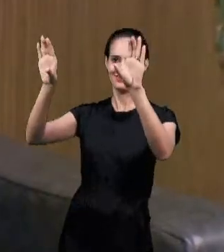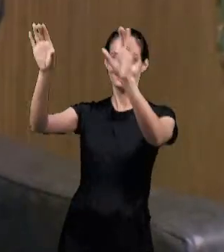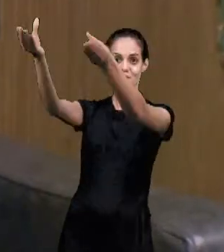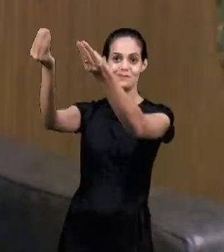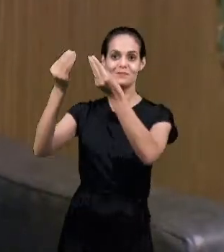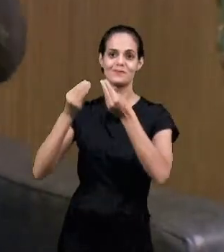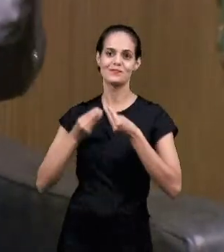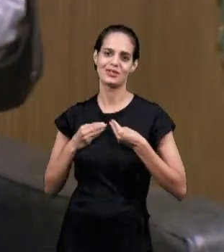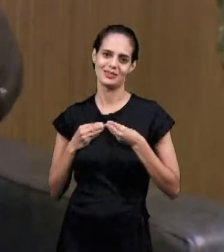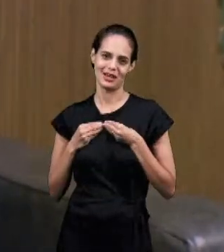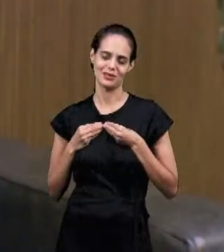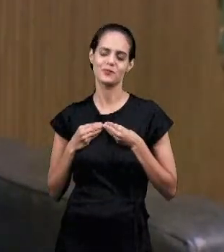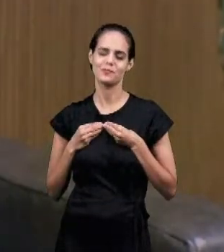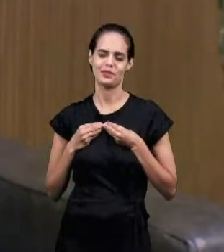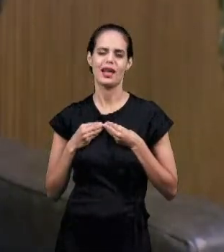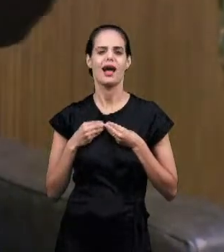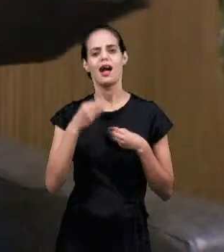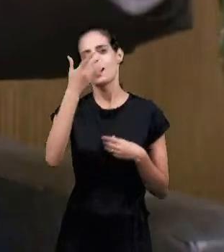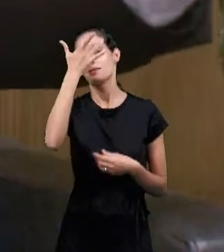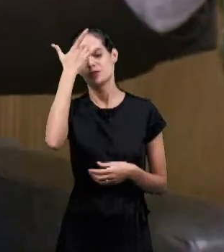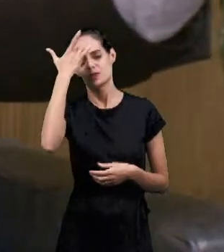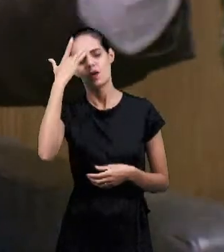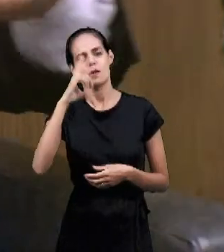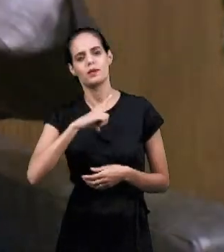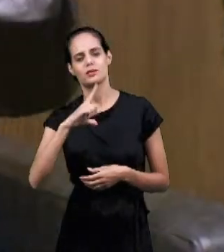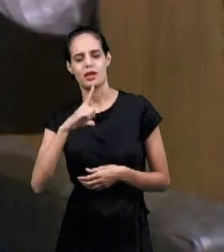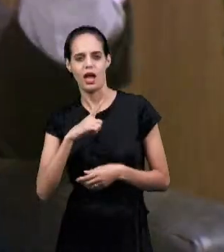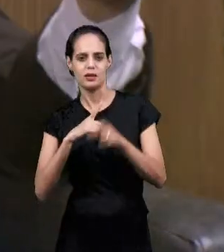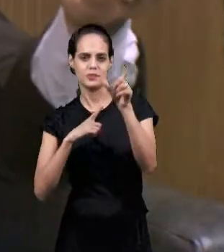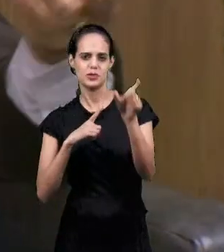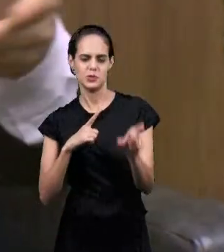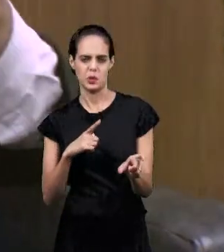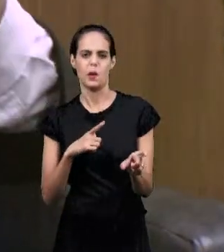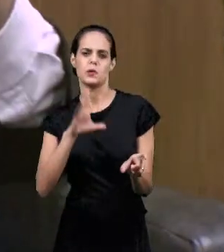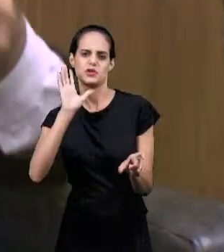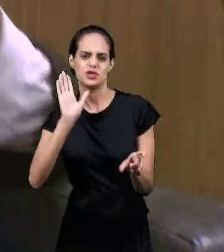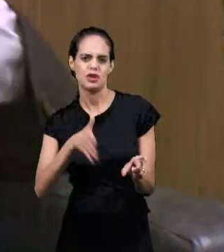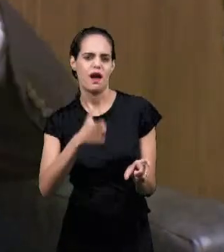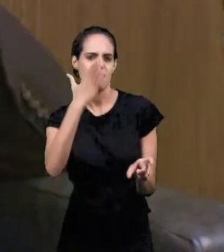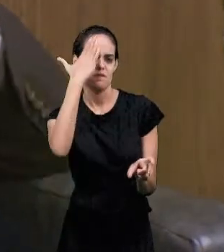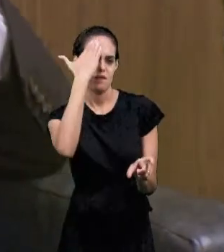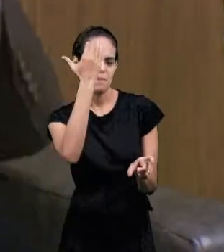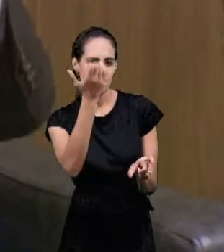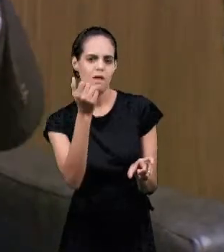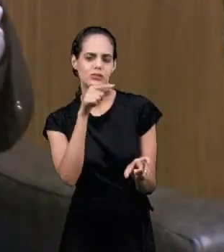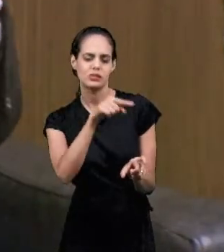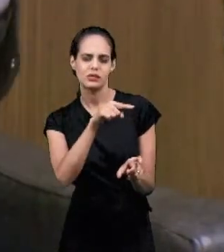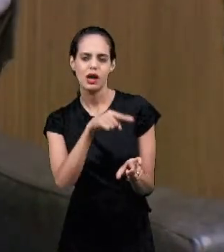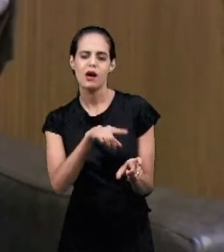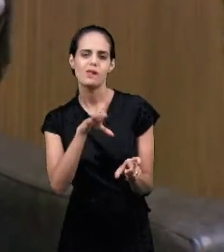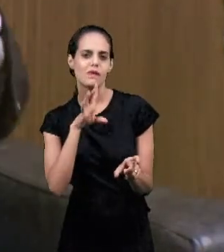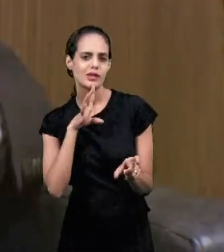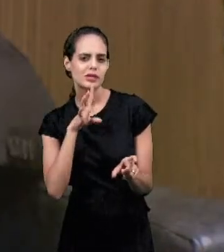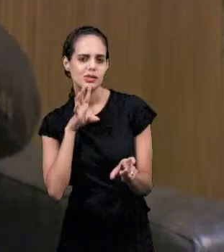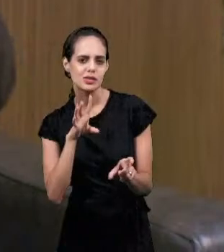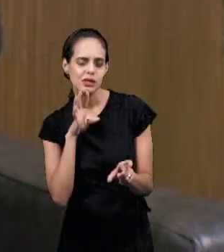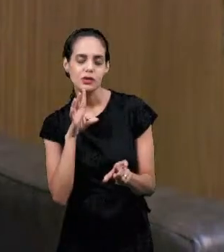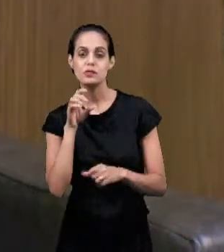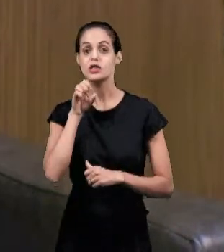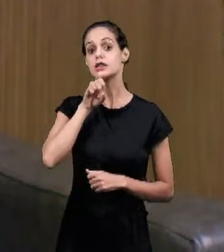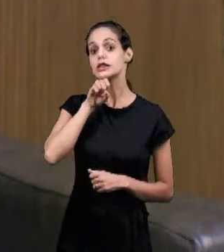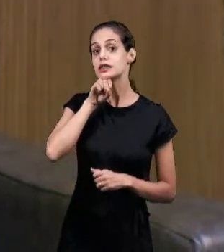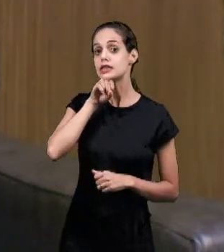pegarmos algum desses grandes compositores que existem, né? Então, muitos homens que se talvez se colocasse